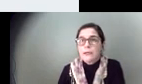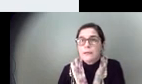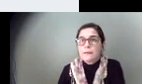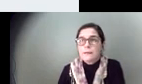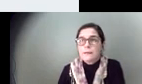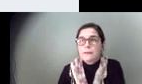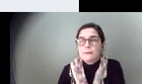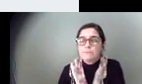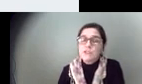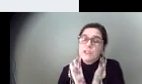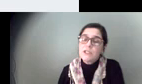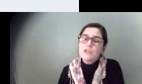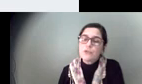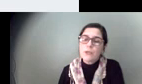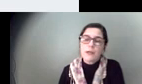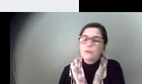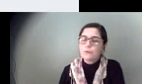muito mais